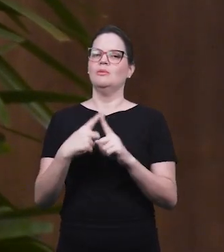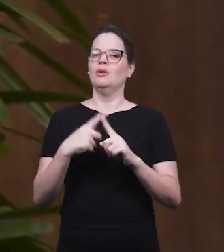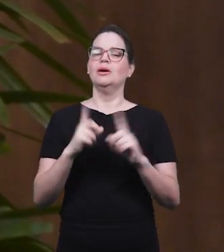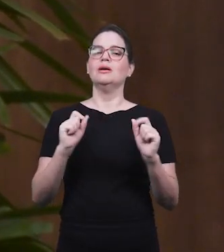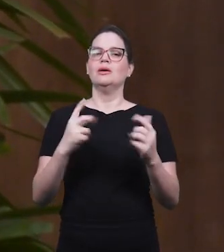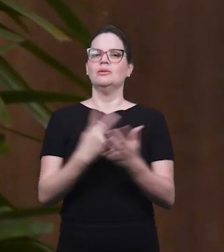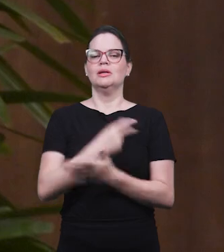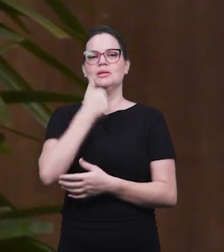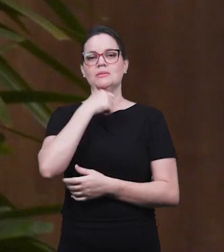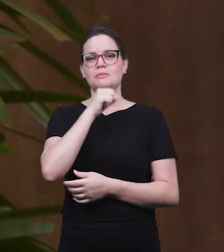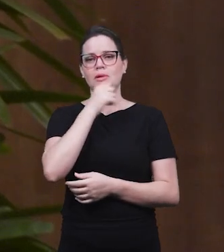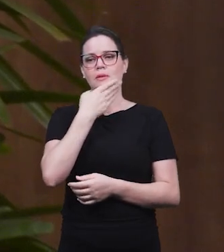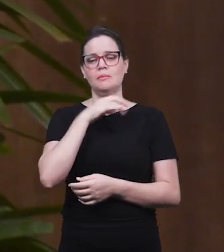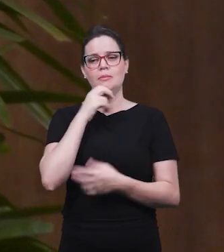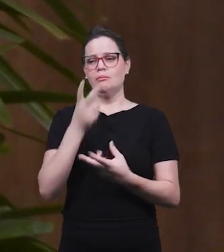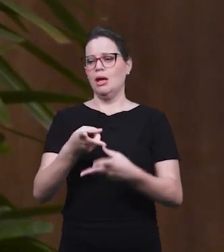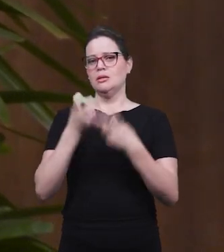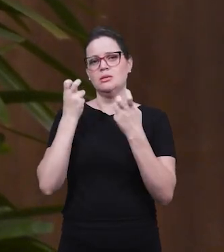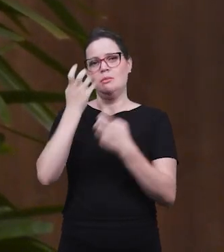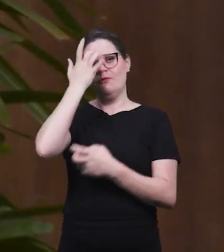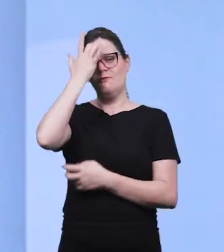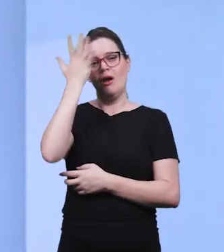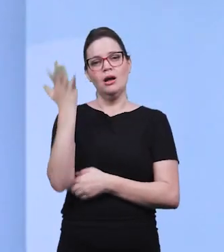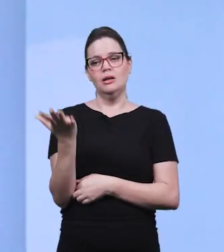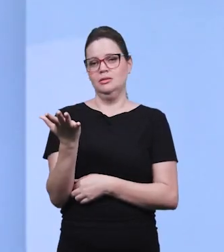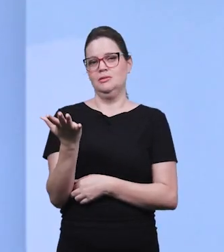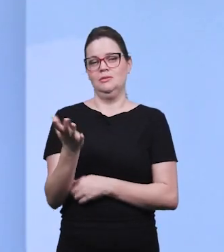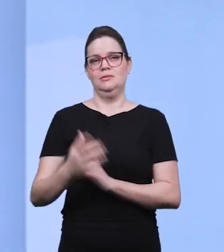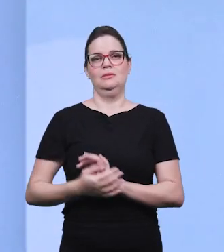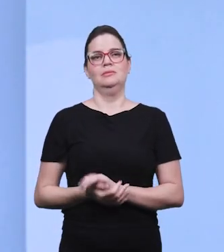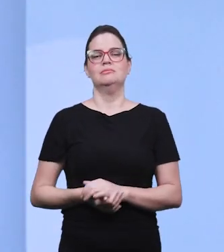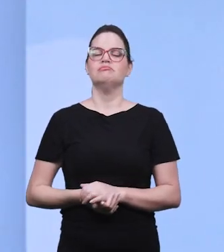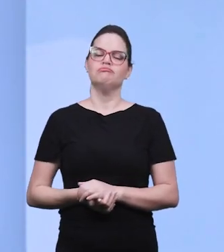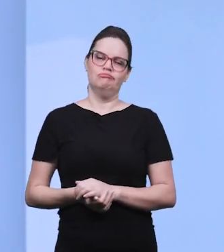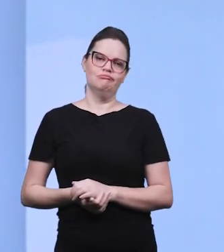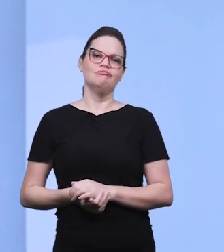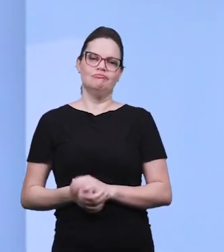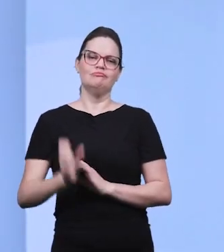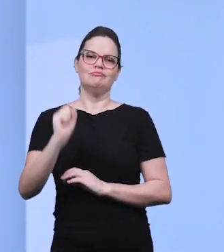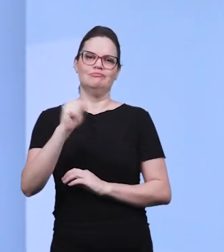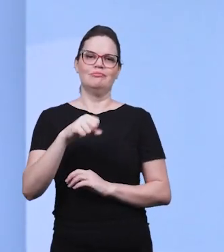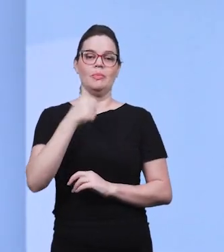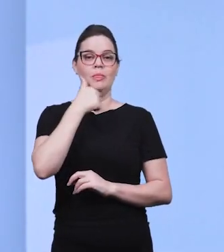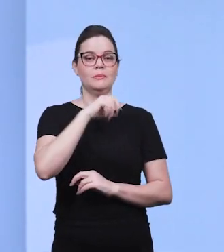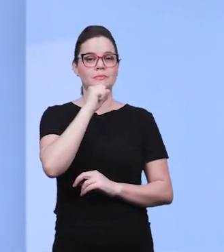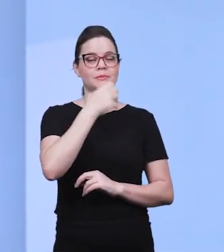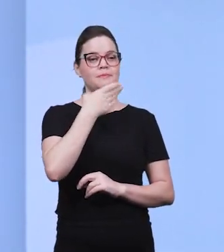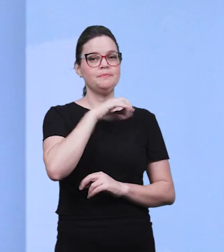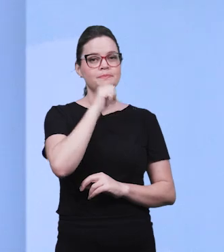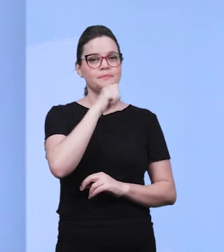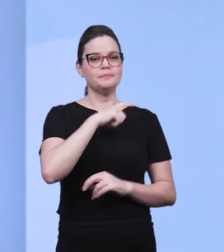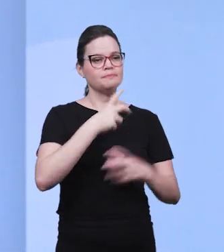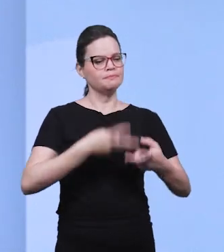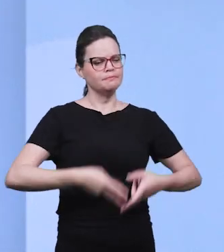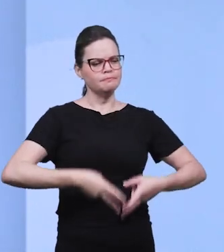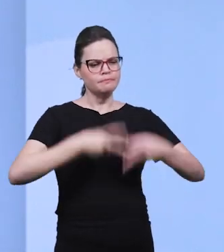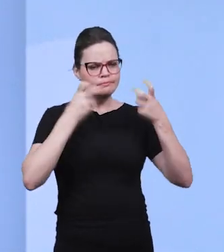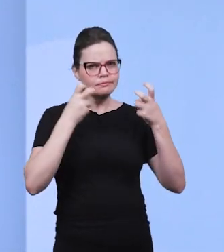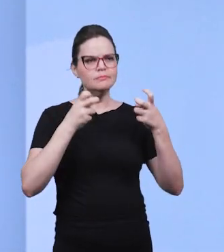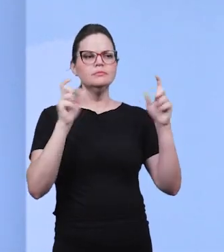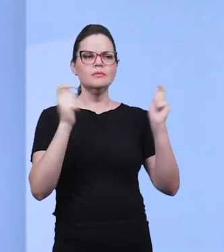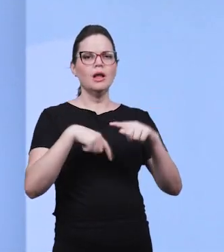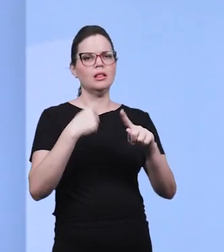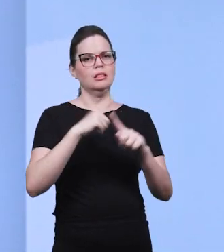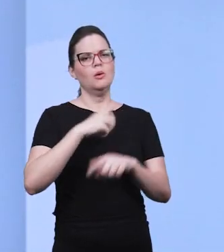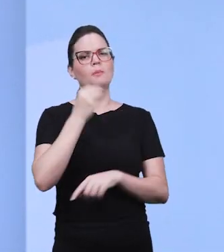que percebem logo isso. É verdade. Os pais, eles têm uma oportunidade muito grande, porque eles estão ali o tempo todo